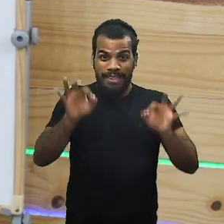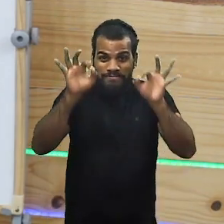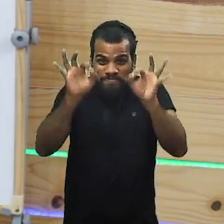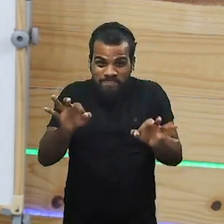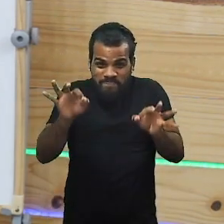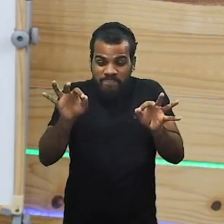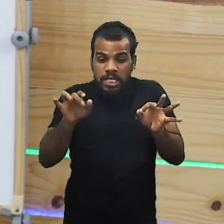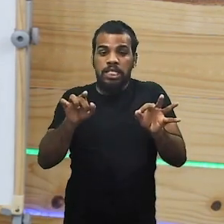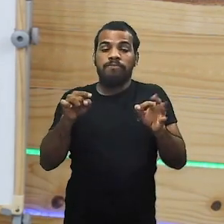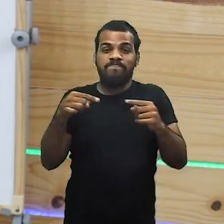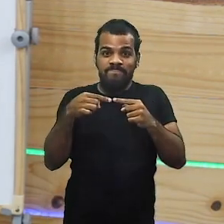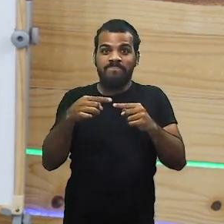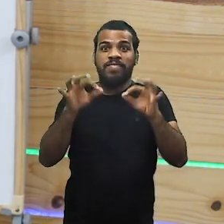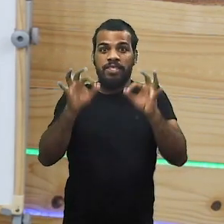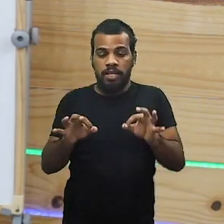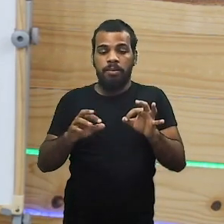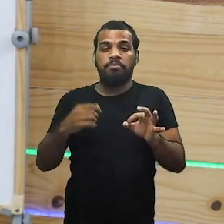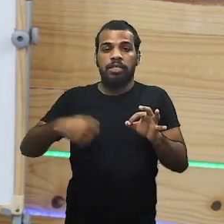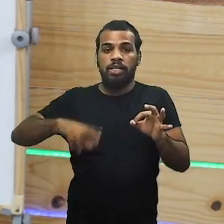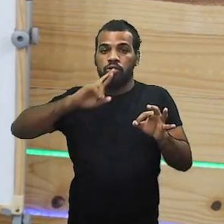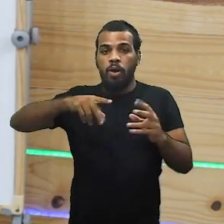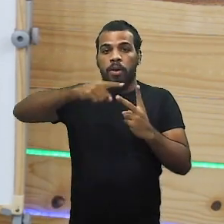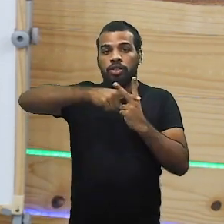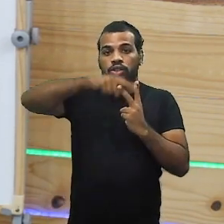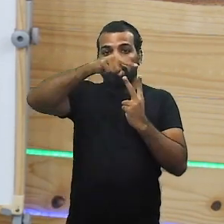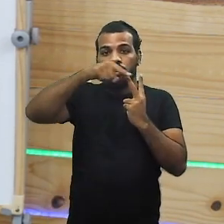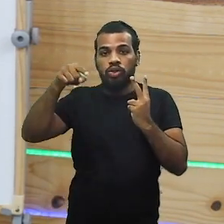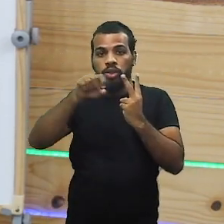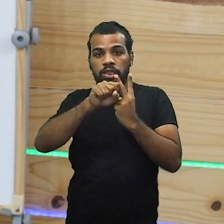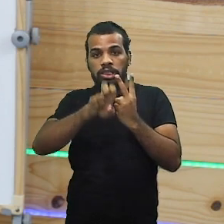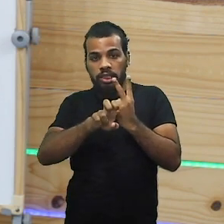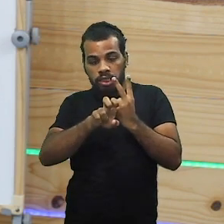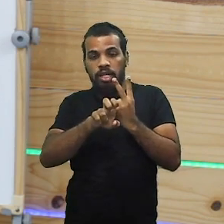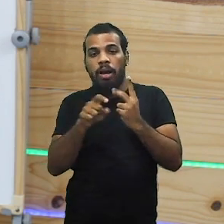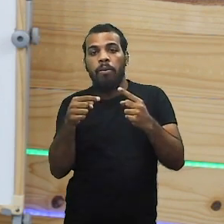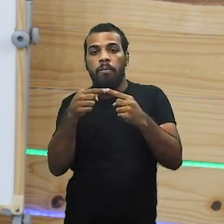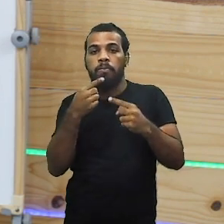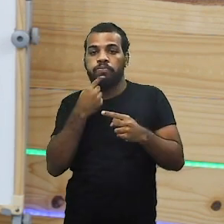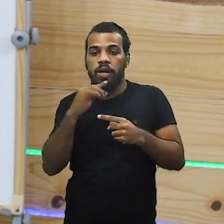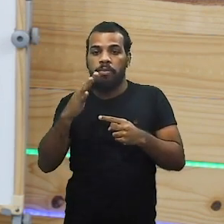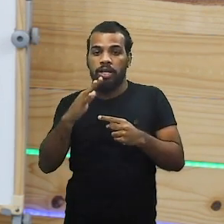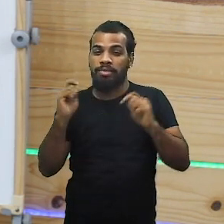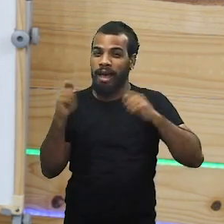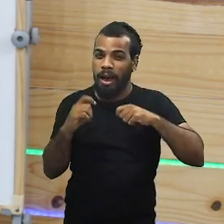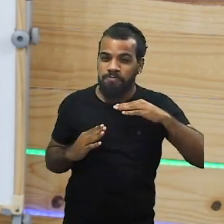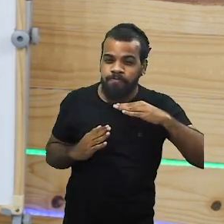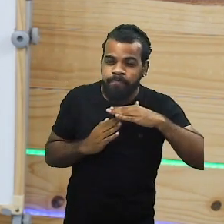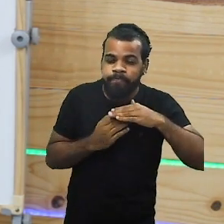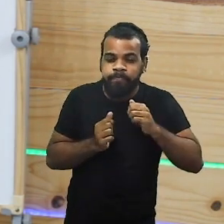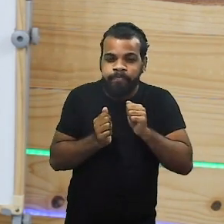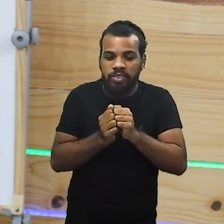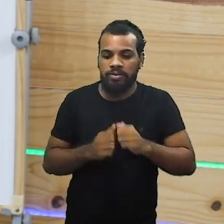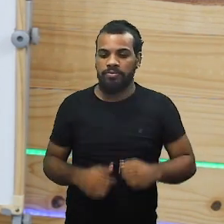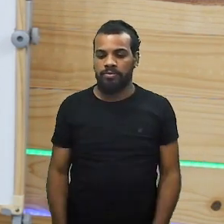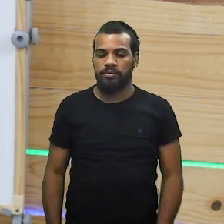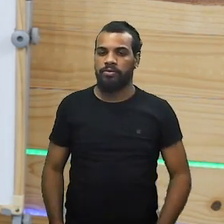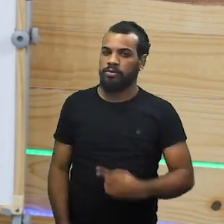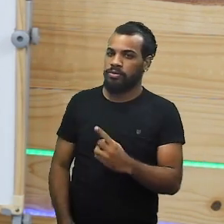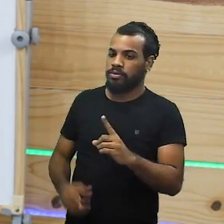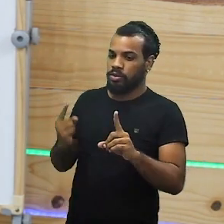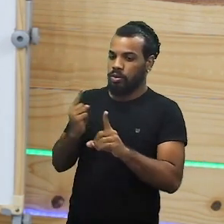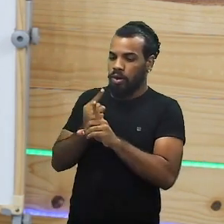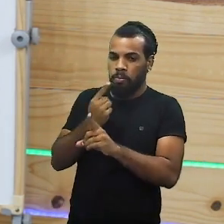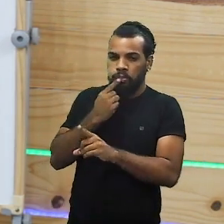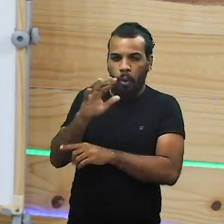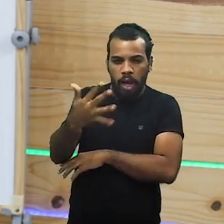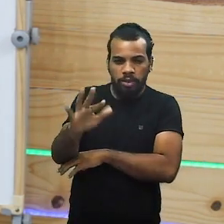você tinha que dar o resultado da raiz quadrada de 85 com a aproximação máxima possível. E como aqui a gente encontrou o resultado